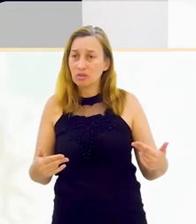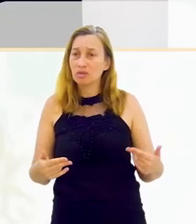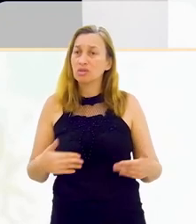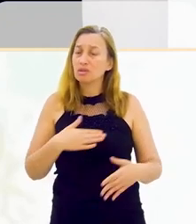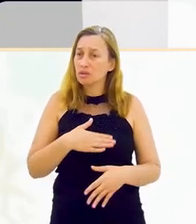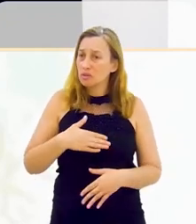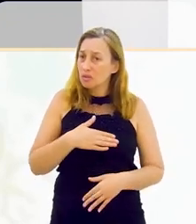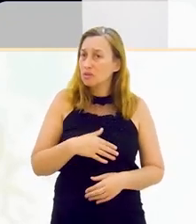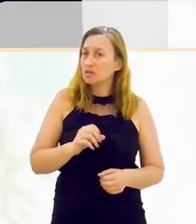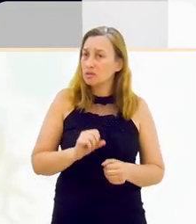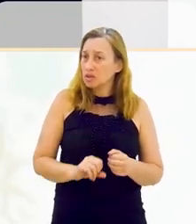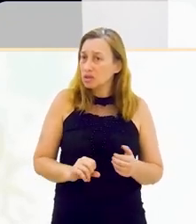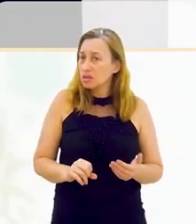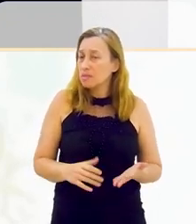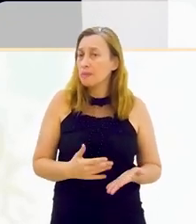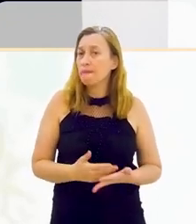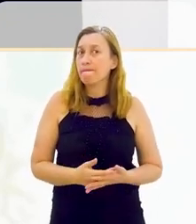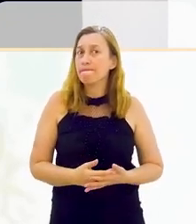fazer muitas coisas.